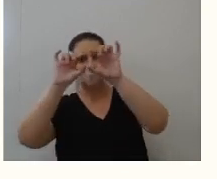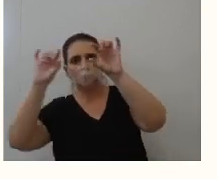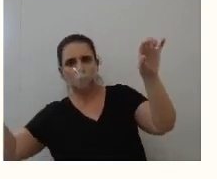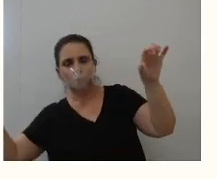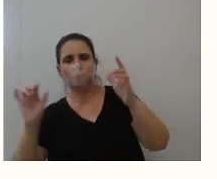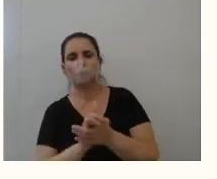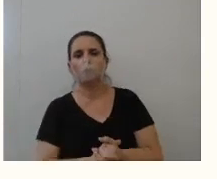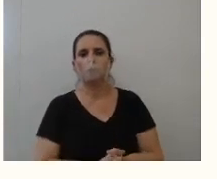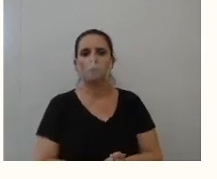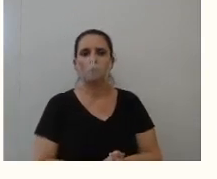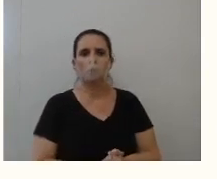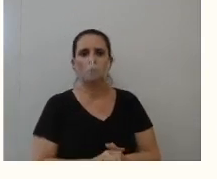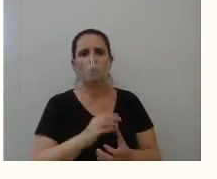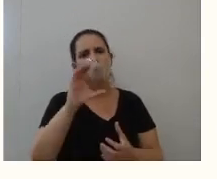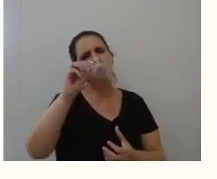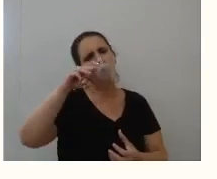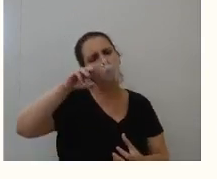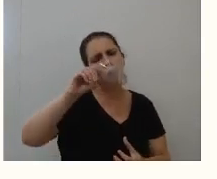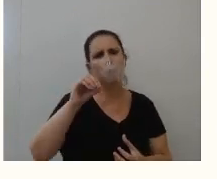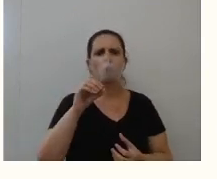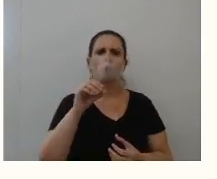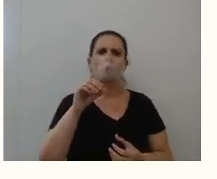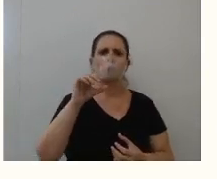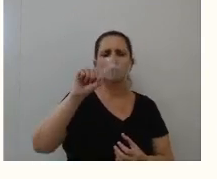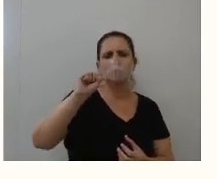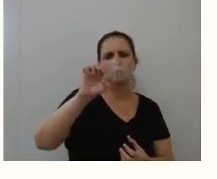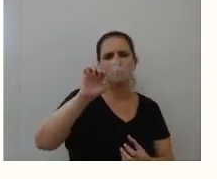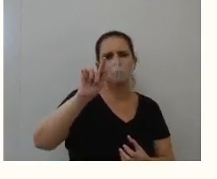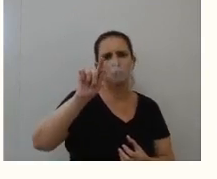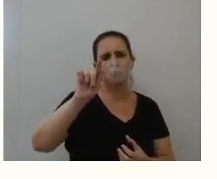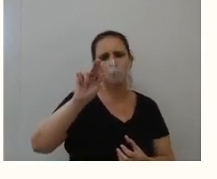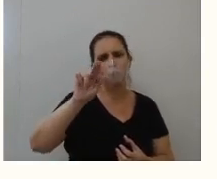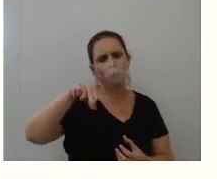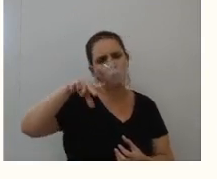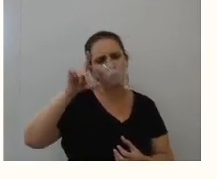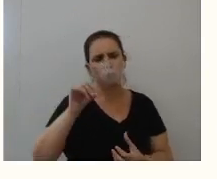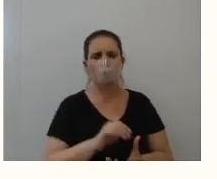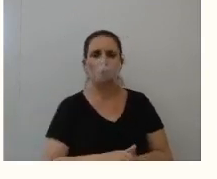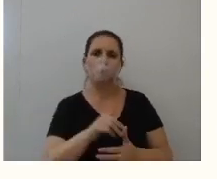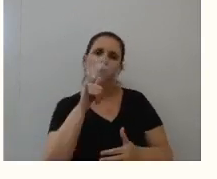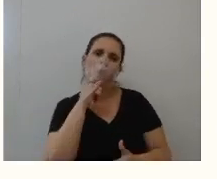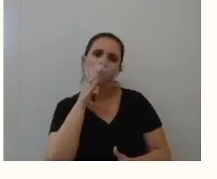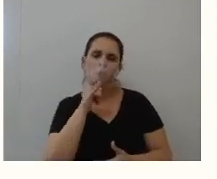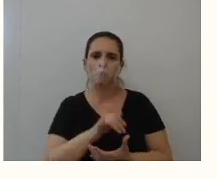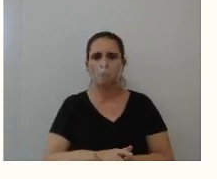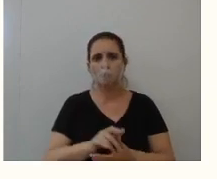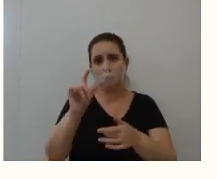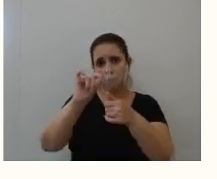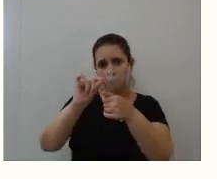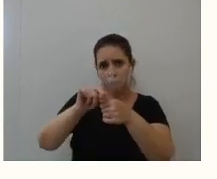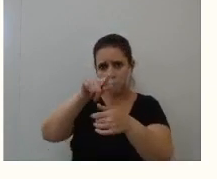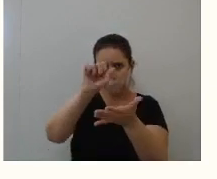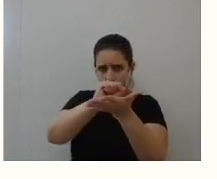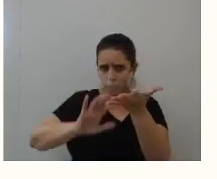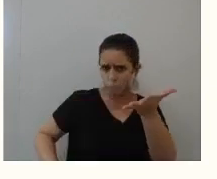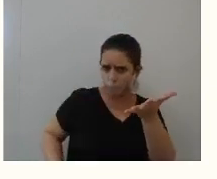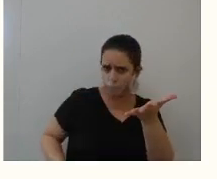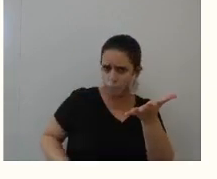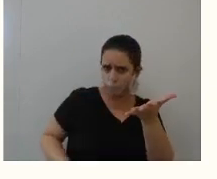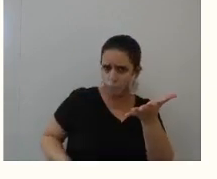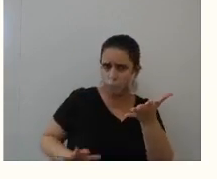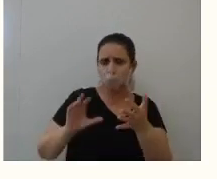a outro. Como, conforme, segundo, consoante. Quando eu digo, por exemplo, fez as